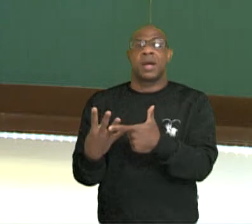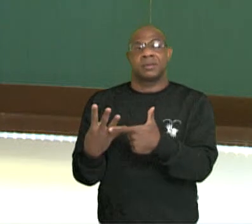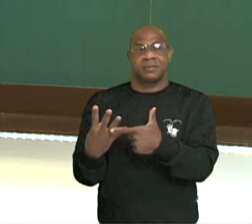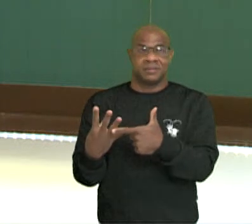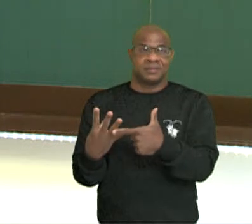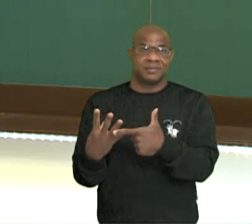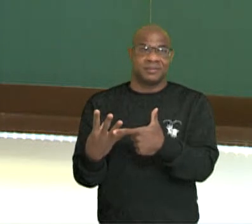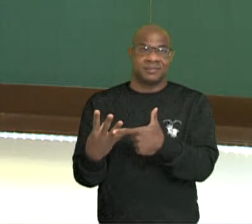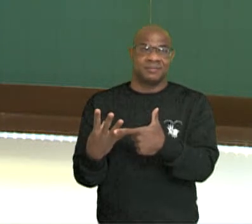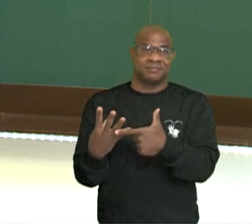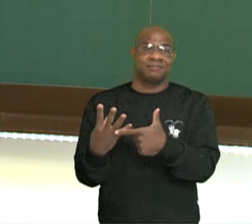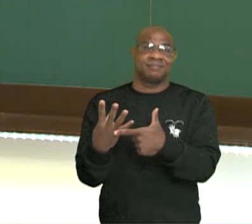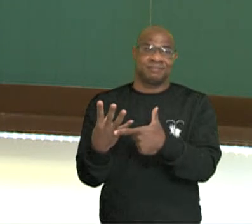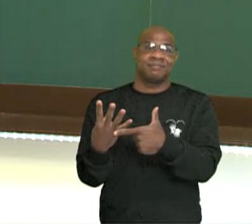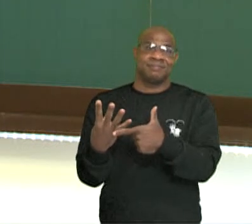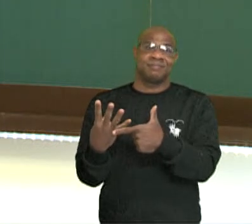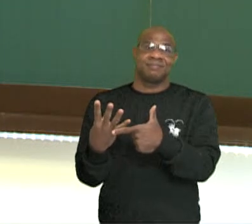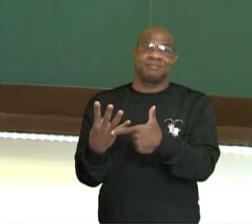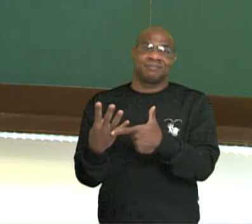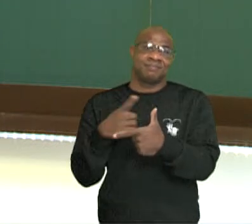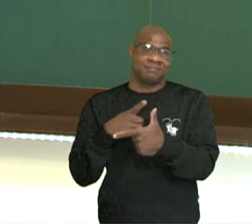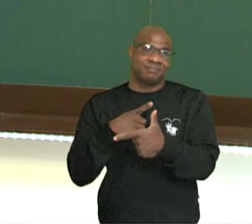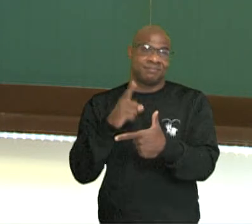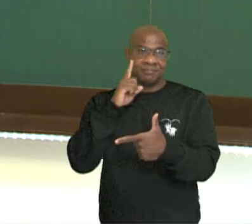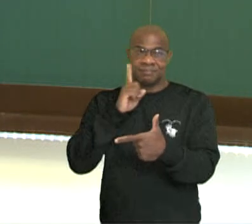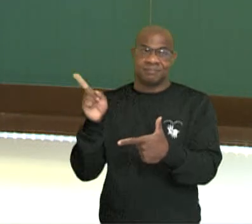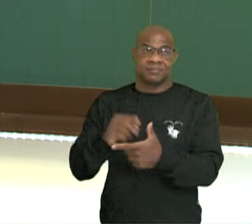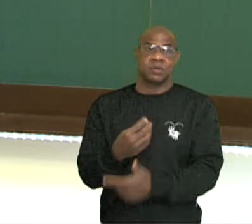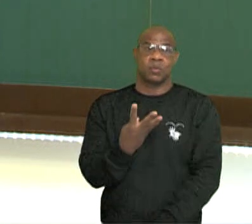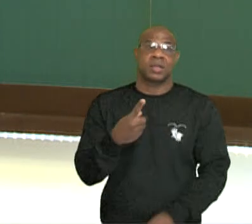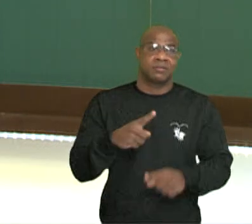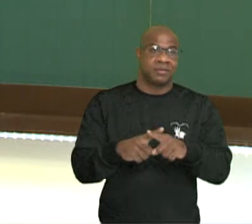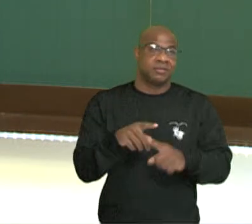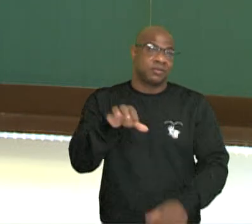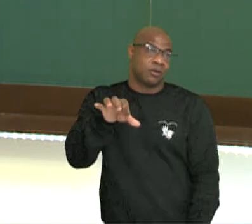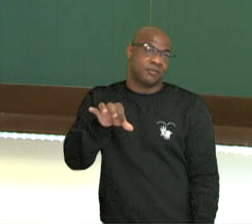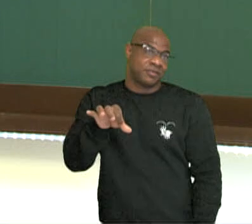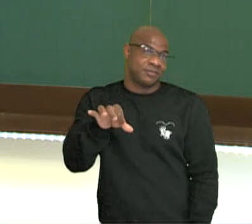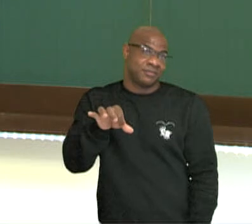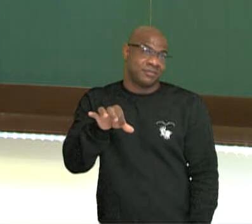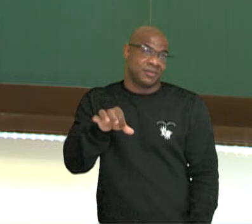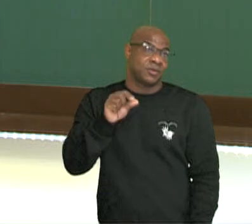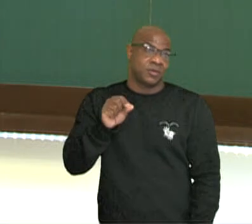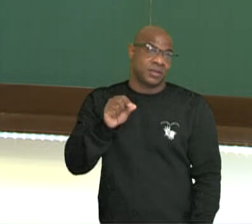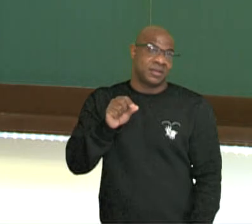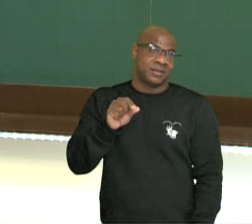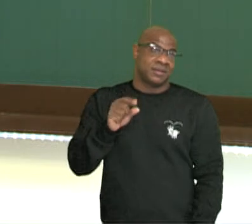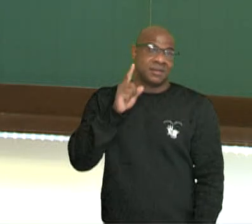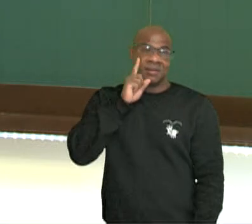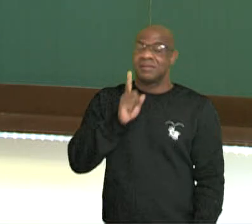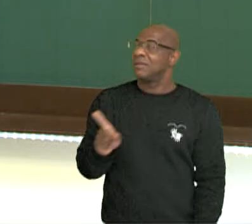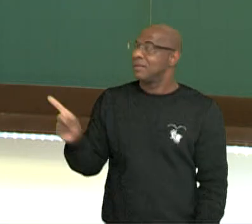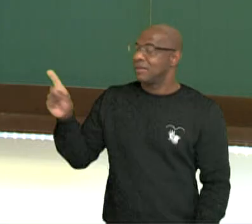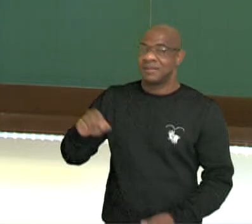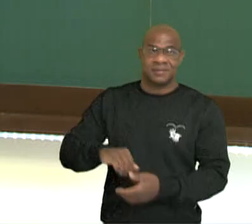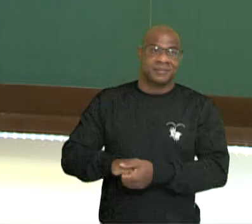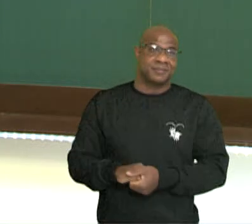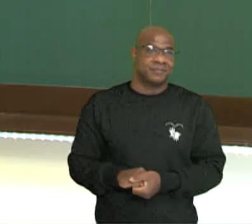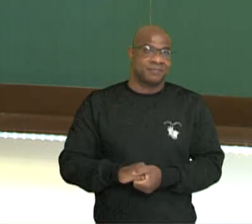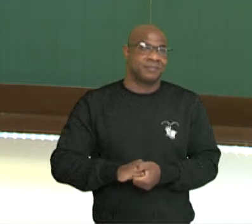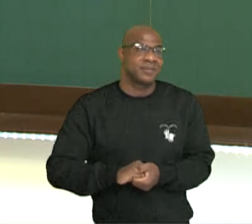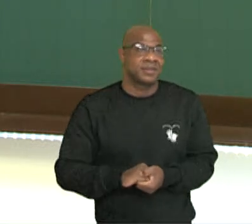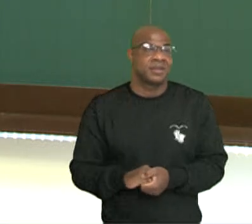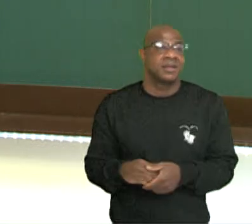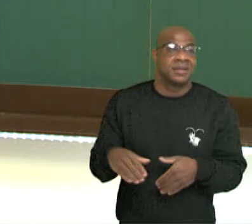36. Está lá no 4 vezes 9. Então, a informação numérica eu já descobri. E o y? Eu vou dividir o y em 4 partes